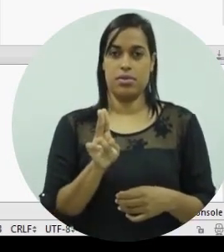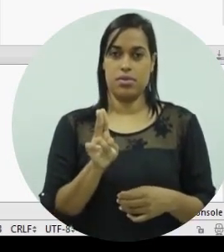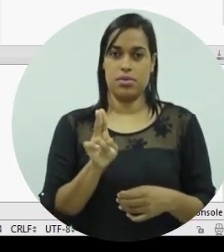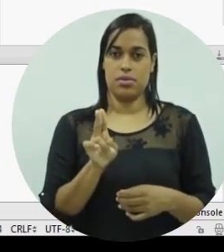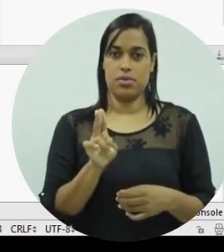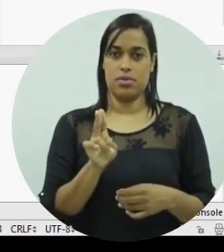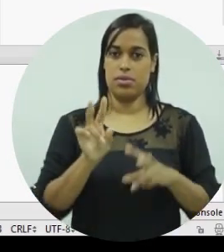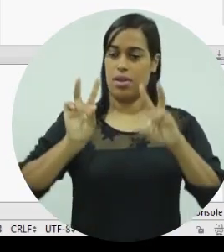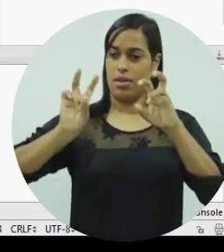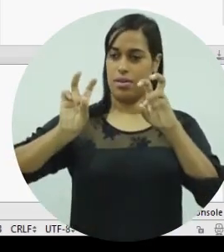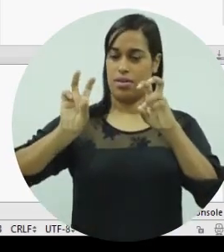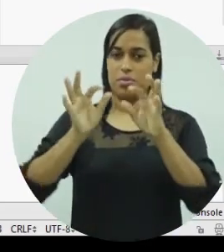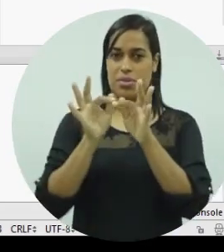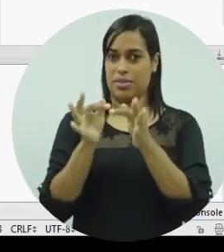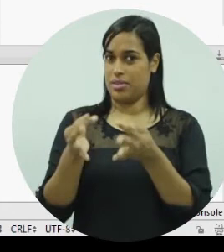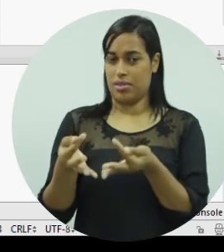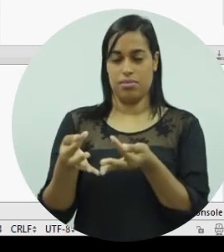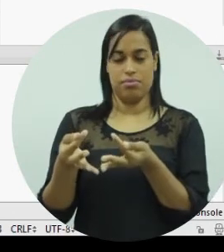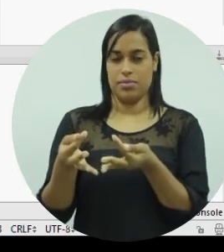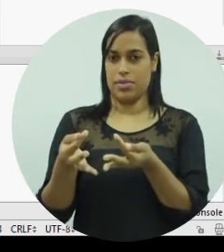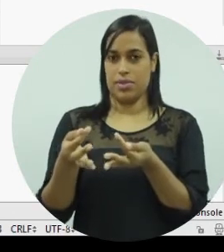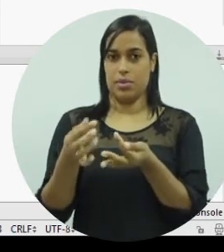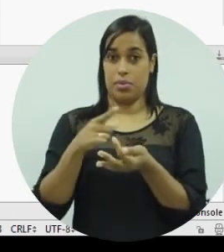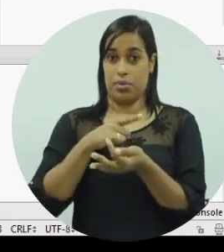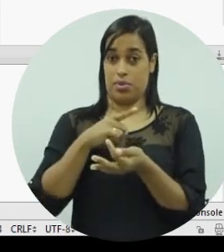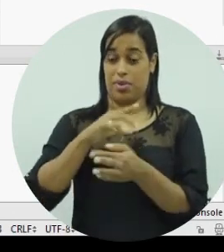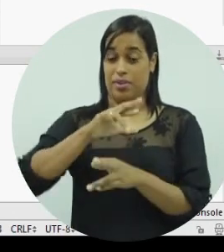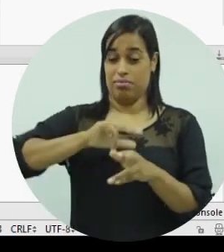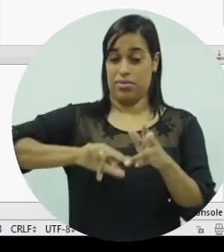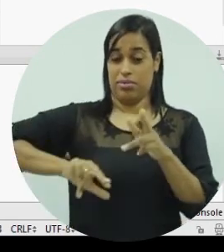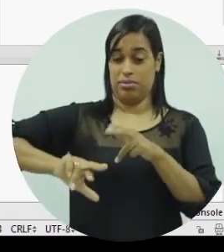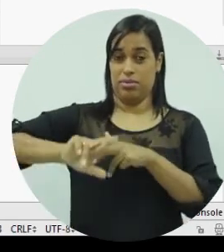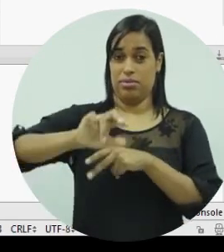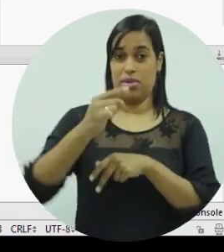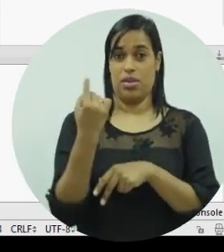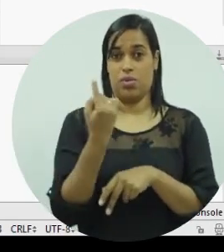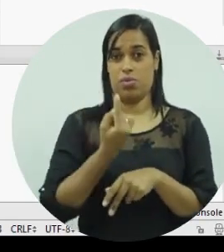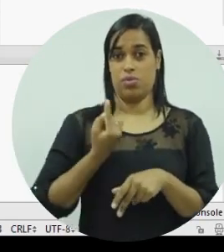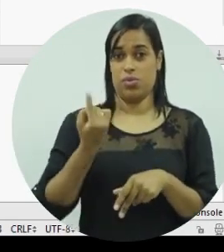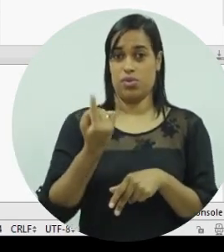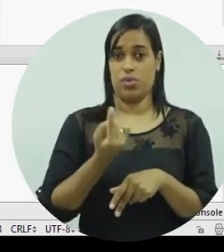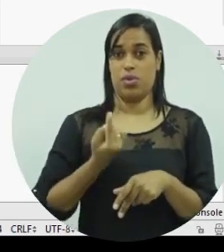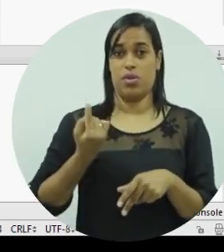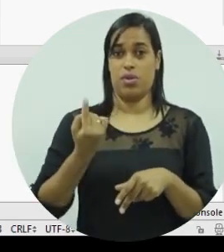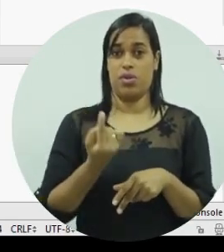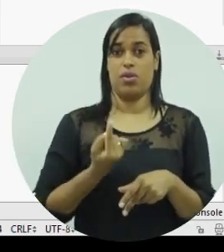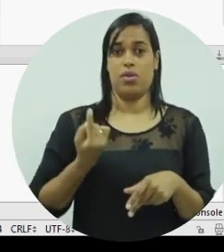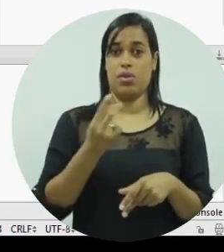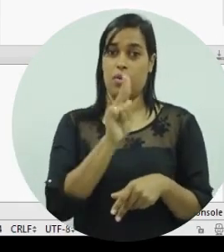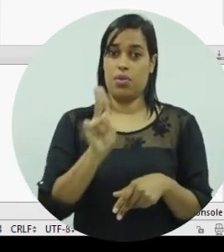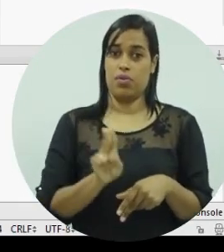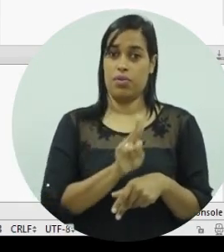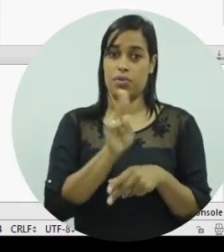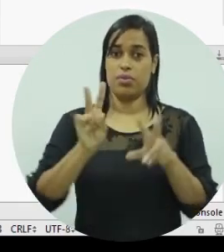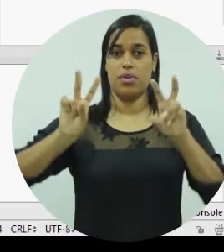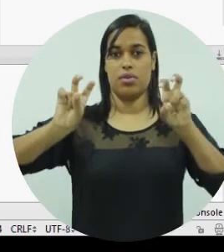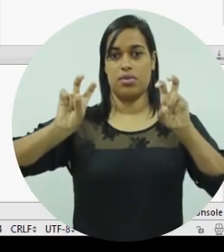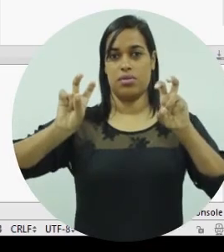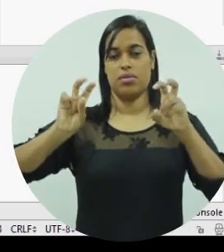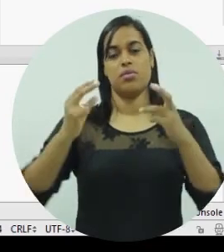aspas simples, porque como eu tenho vários caracteres em um só lugar, eu vou usar aspas